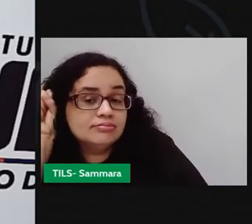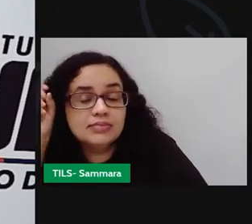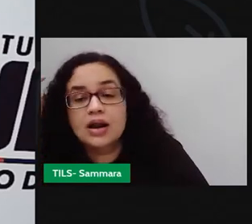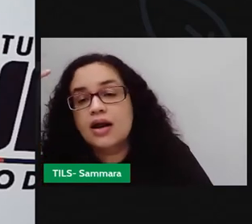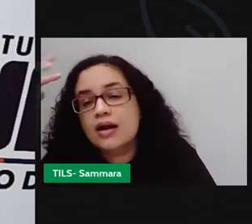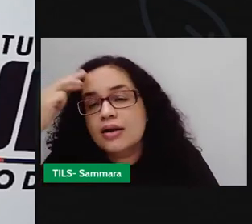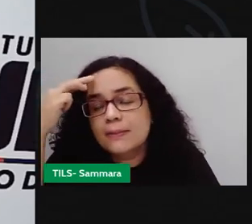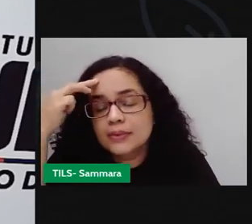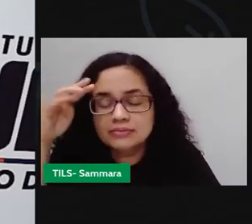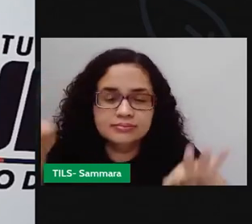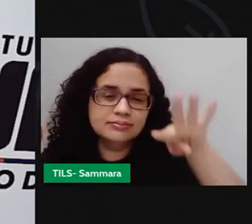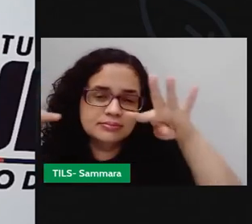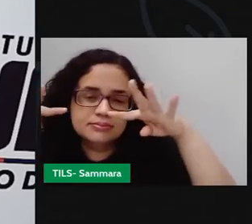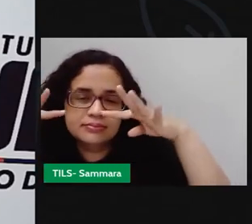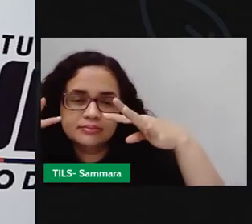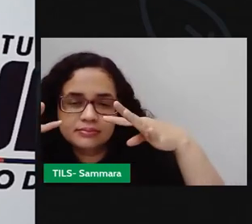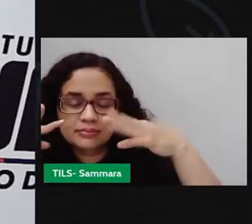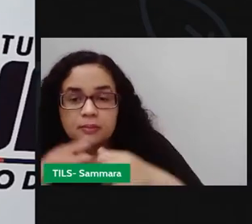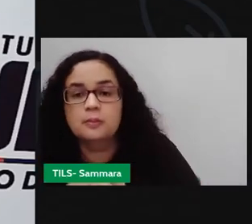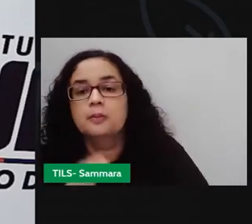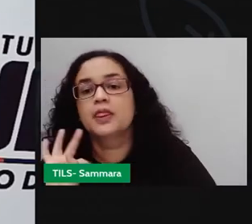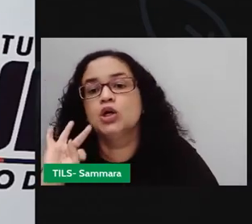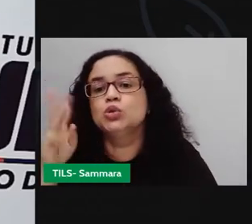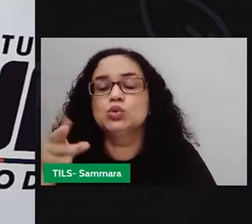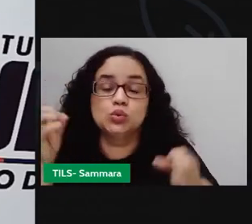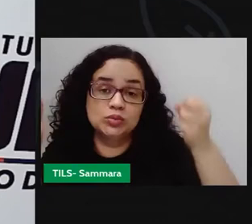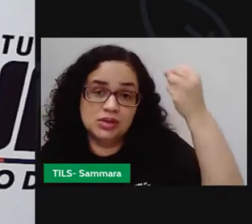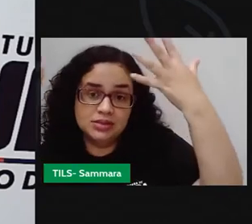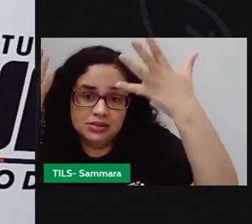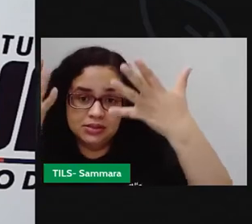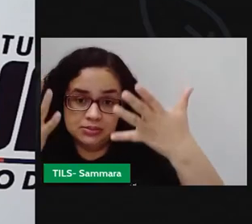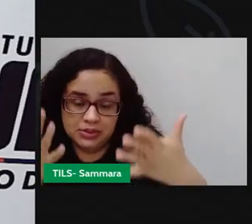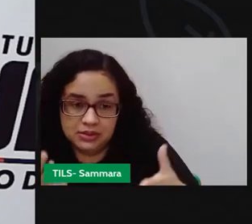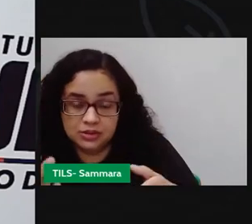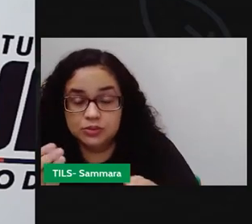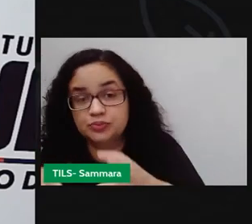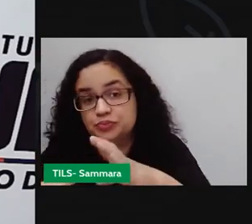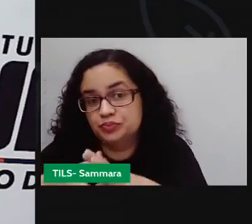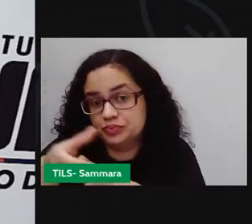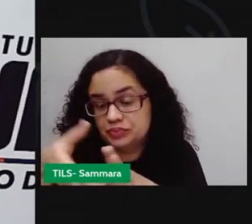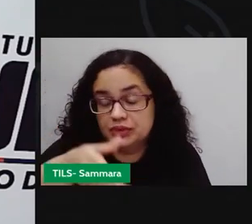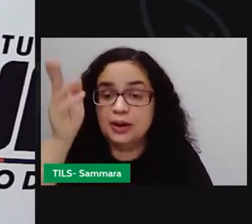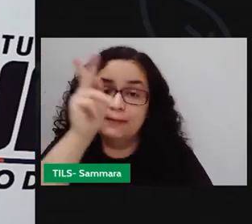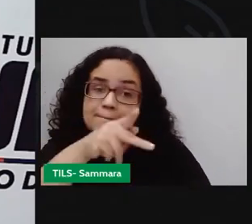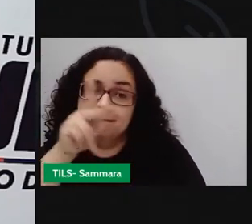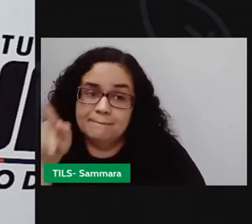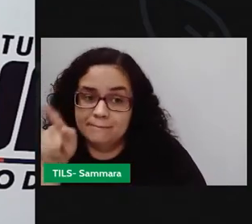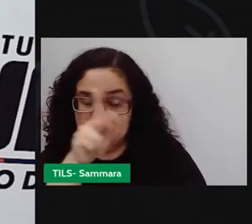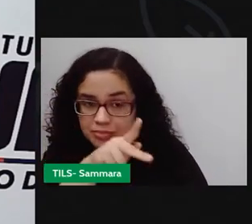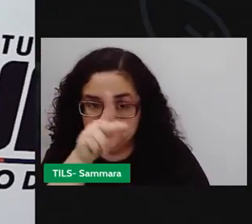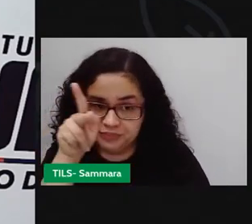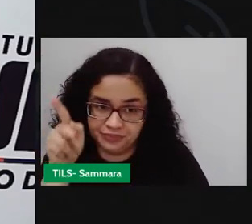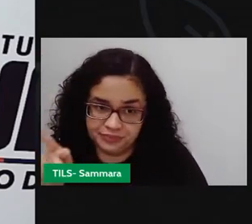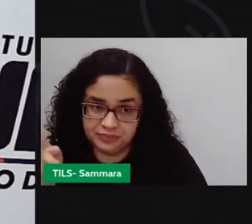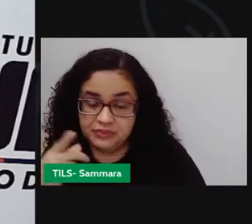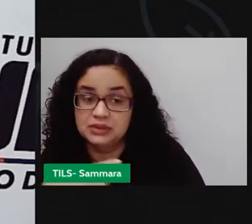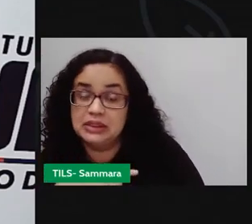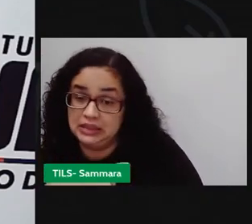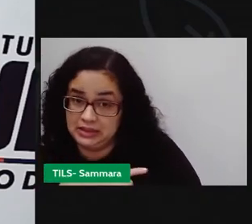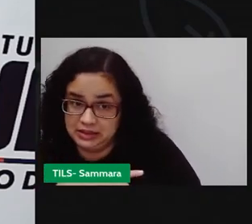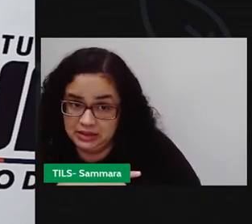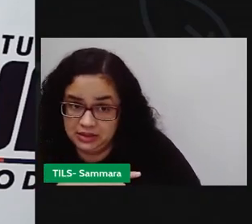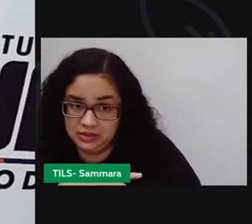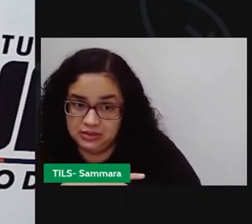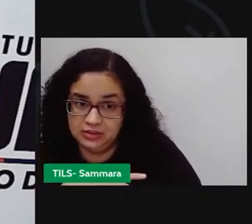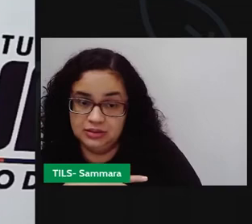a cabeça bem atentos para todas as explicações e orientações. A prova vai passar e vocês vão